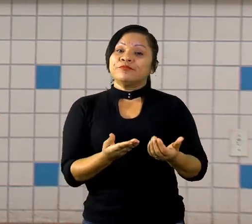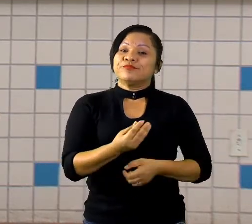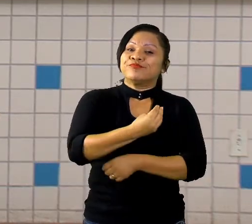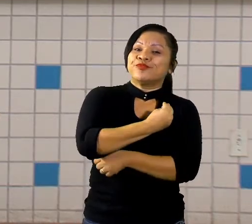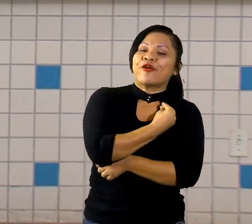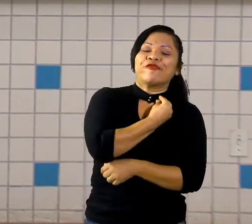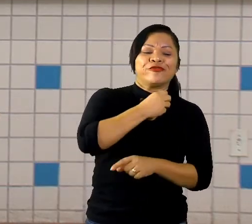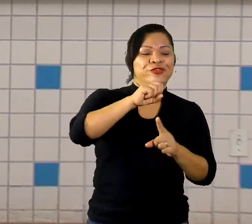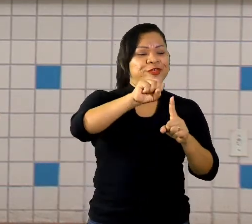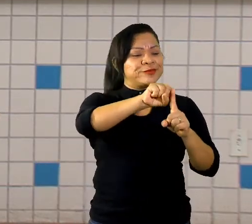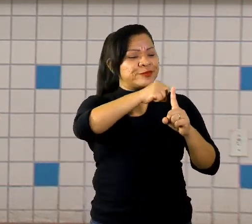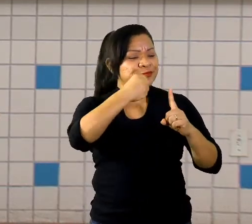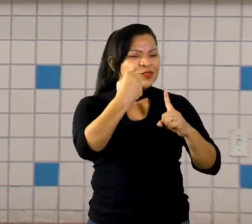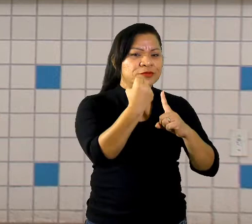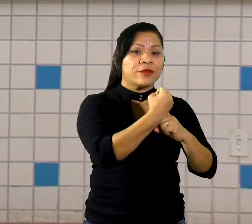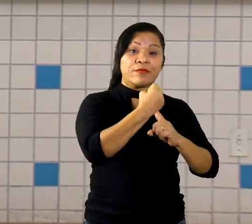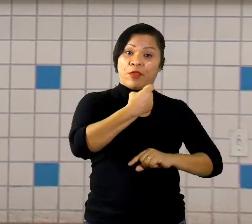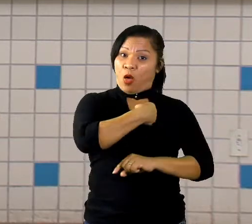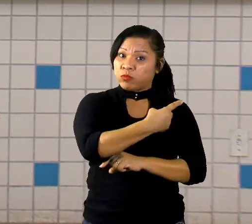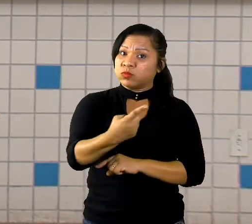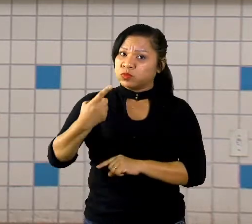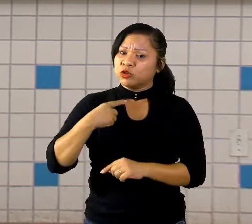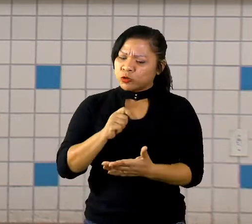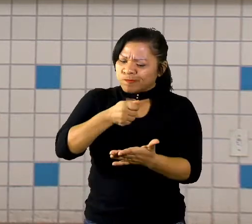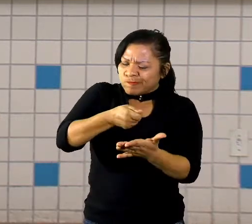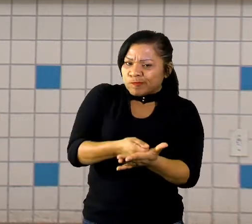sociedade, nós somos obrigados a cumprir regras.